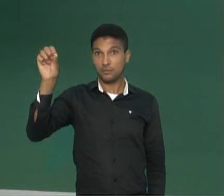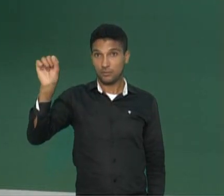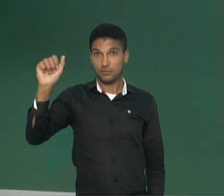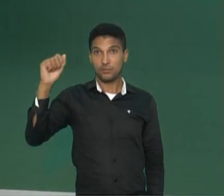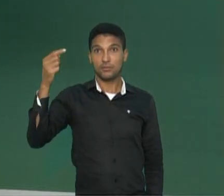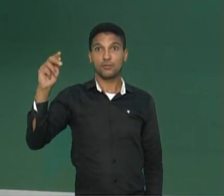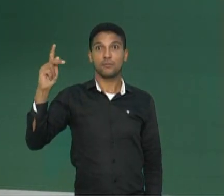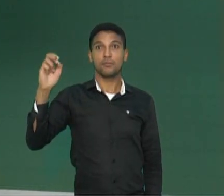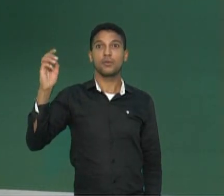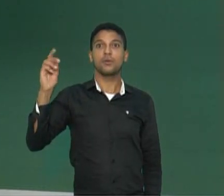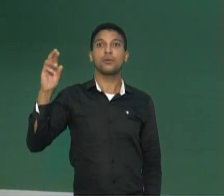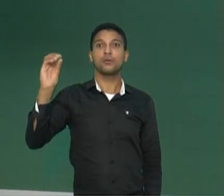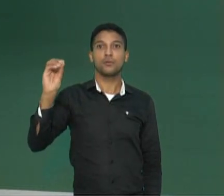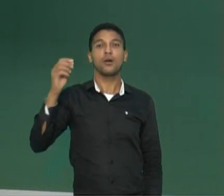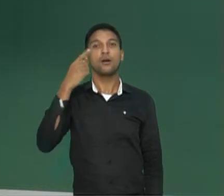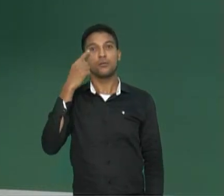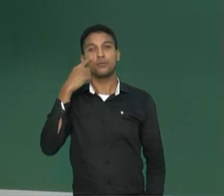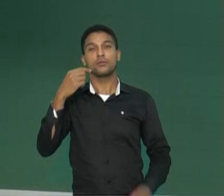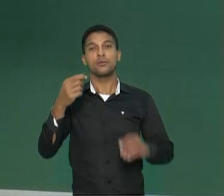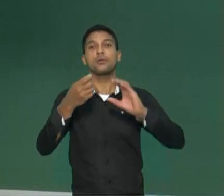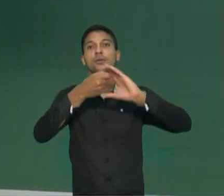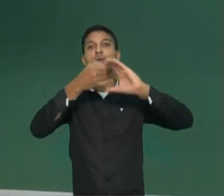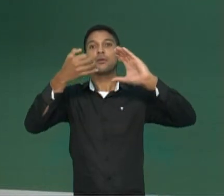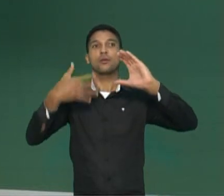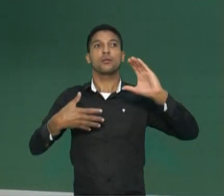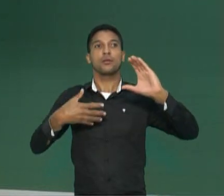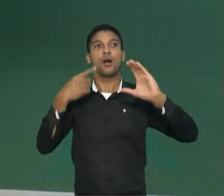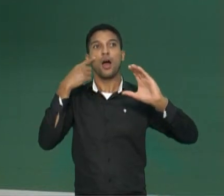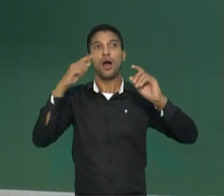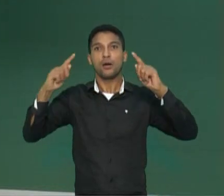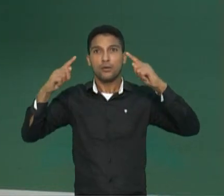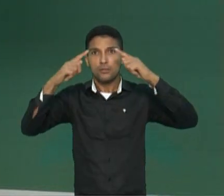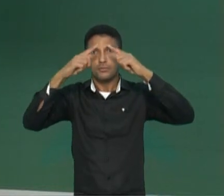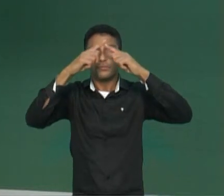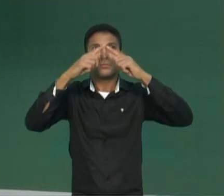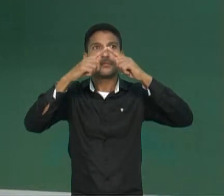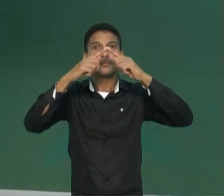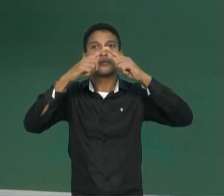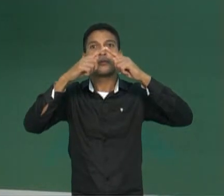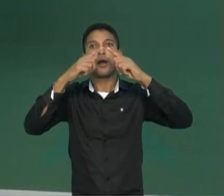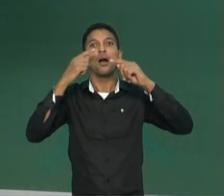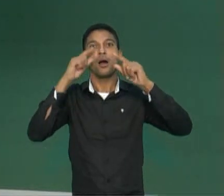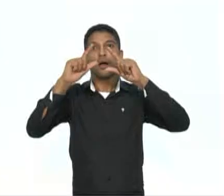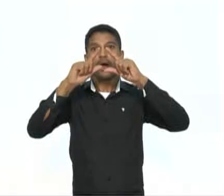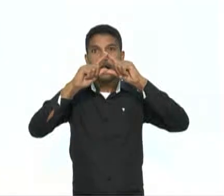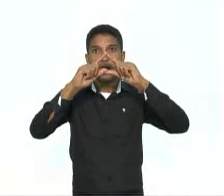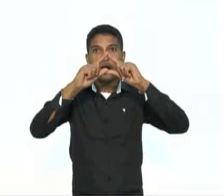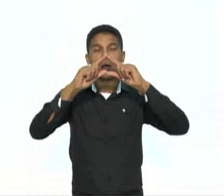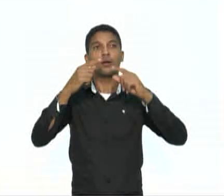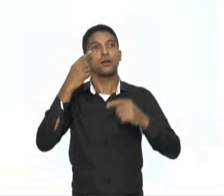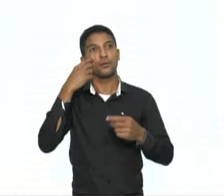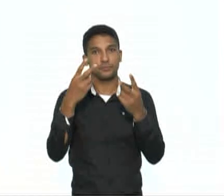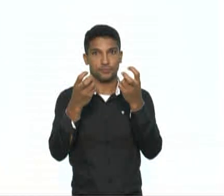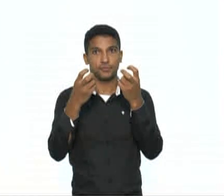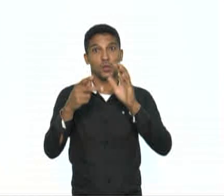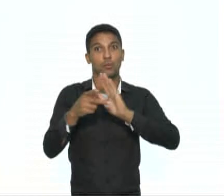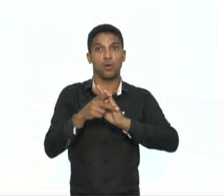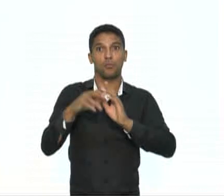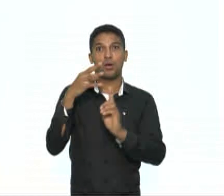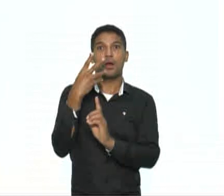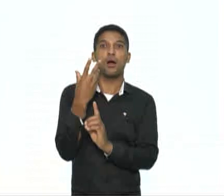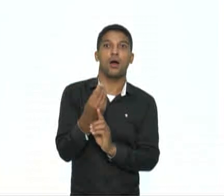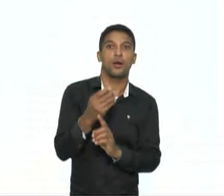nave lateral, né, e eles vão buscar isso para retratar na arte românica, tá? Século X abandona o exemplo de